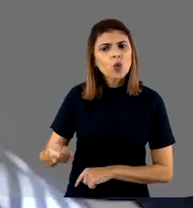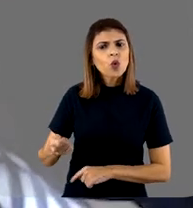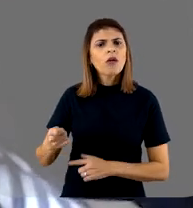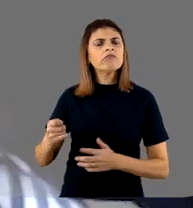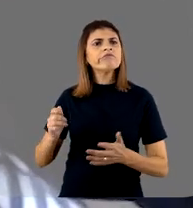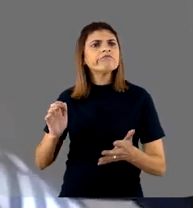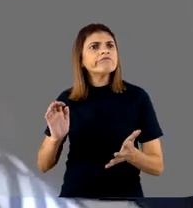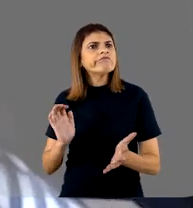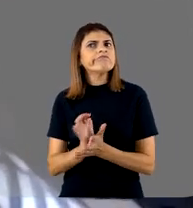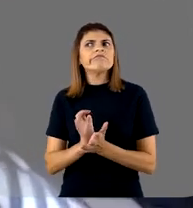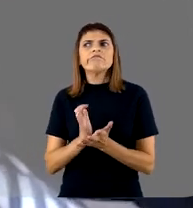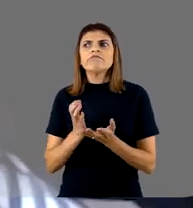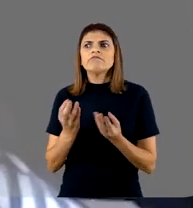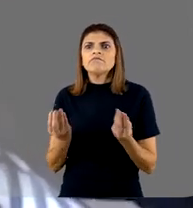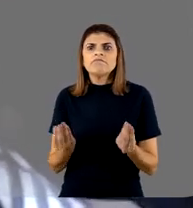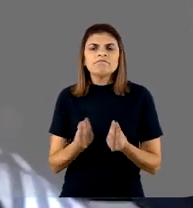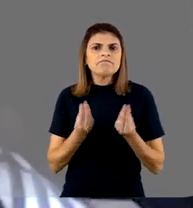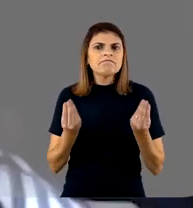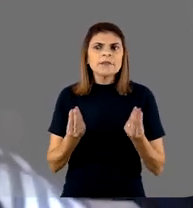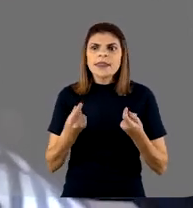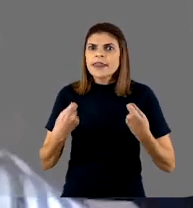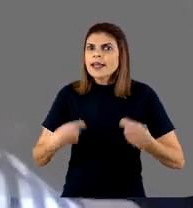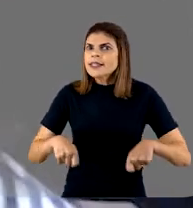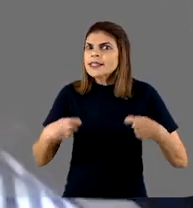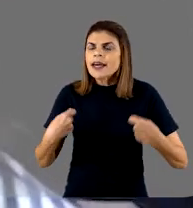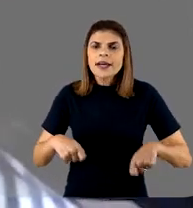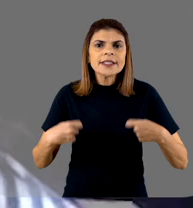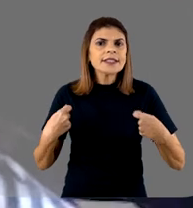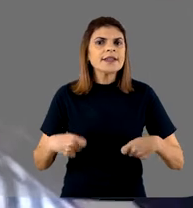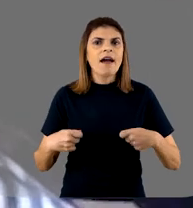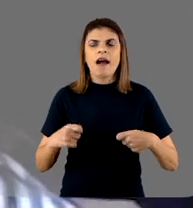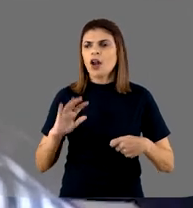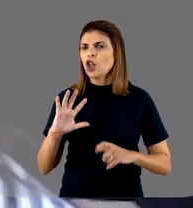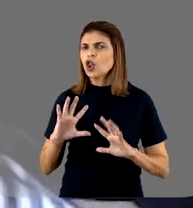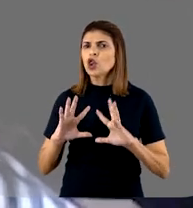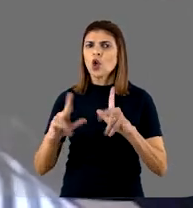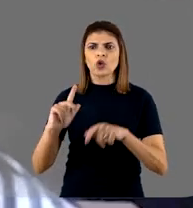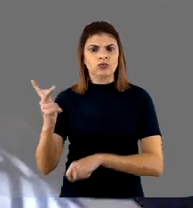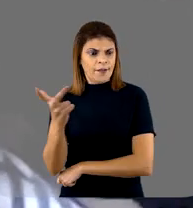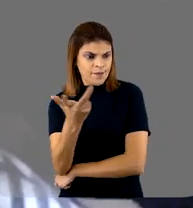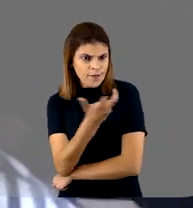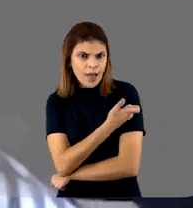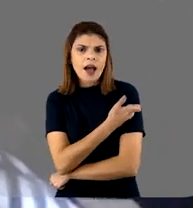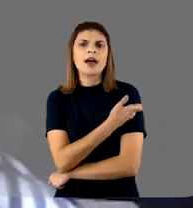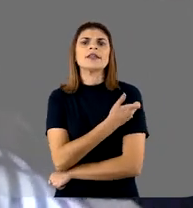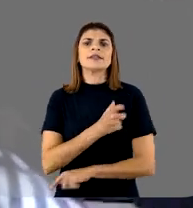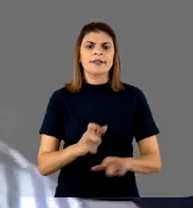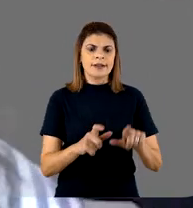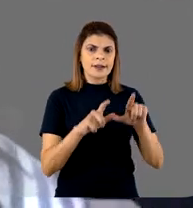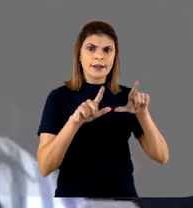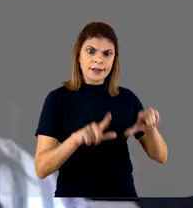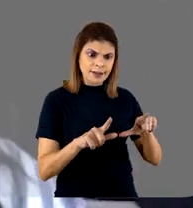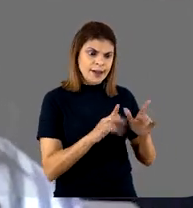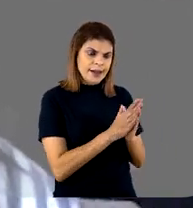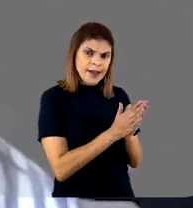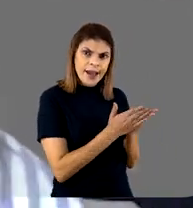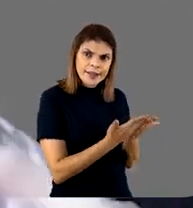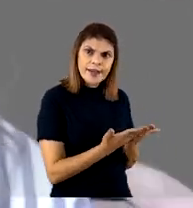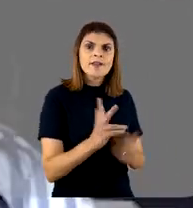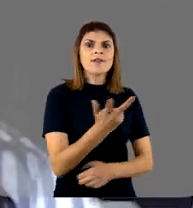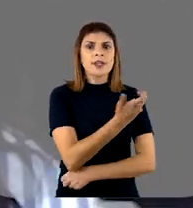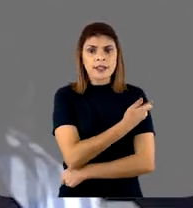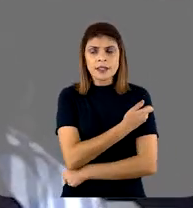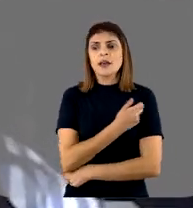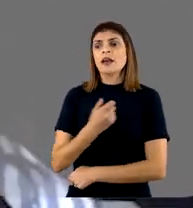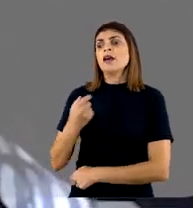São são é muito necessário né que que todos sejam vacinados né carteira de vacinação